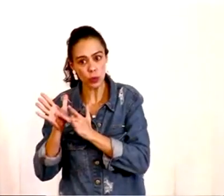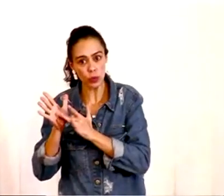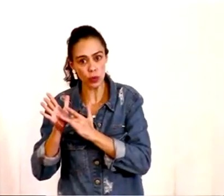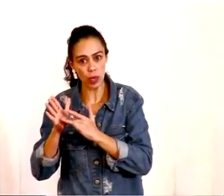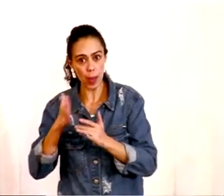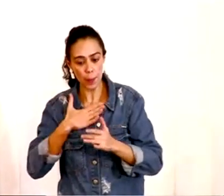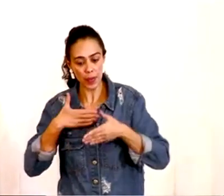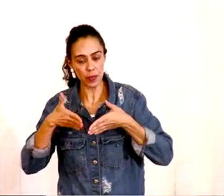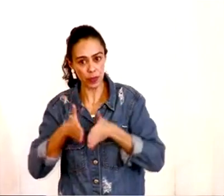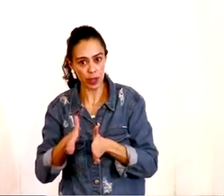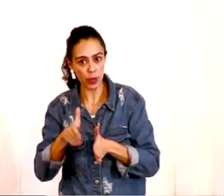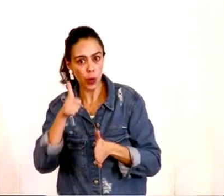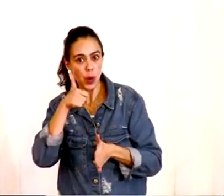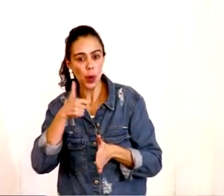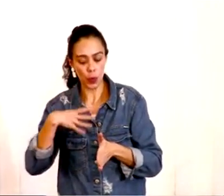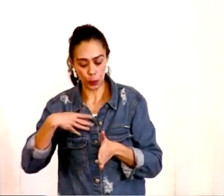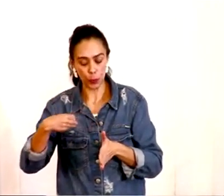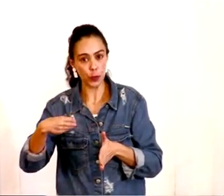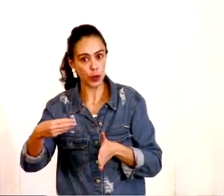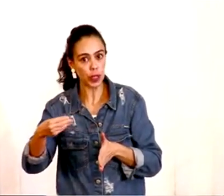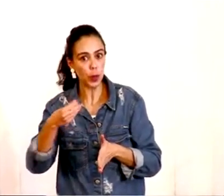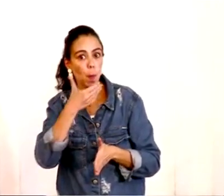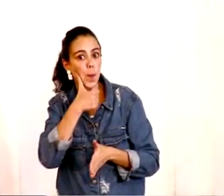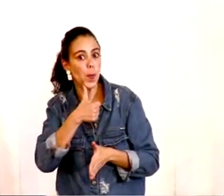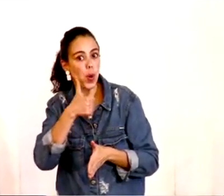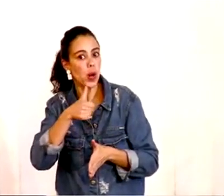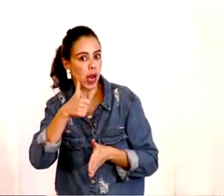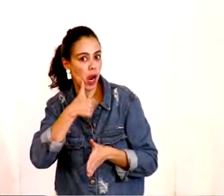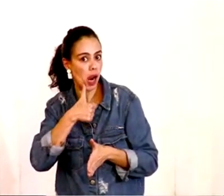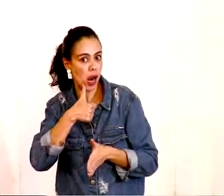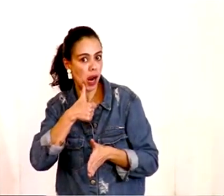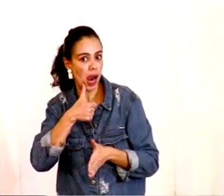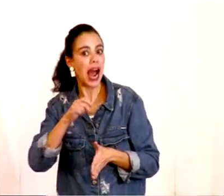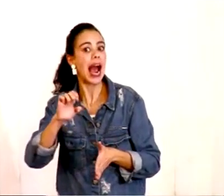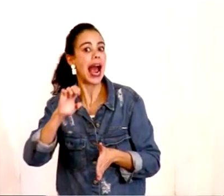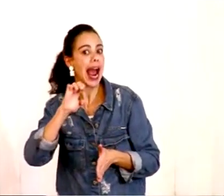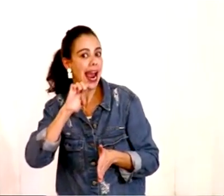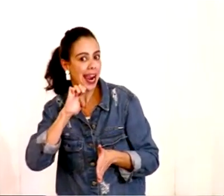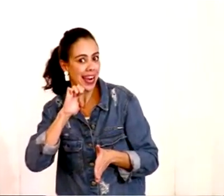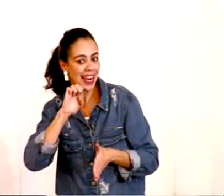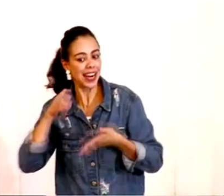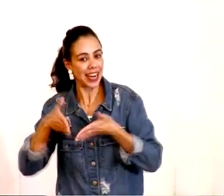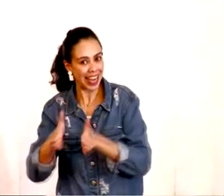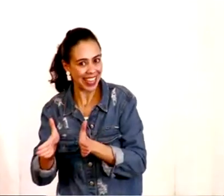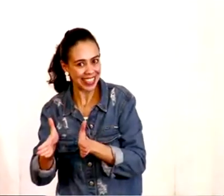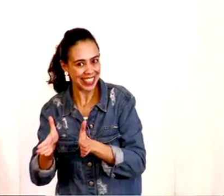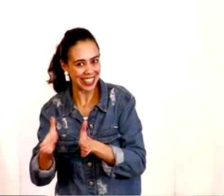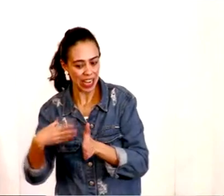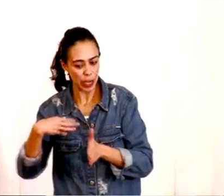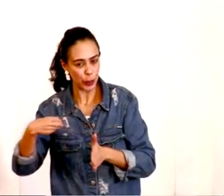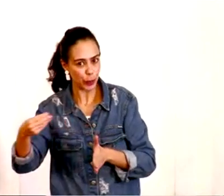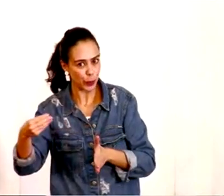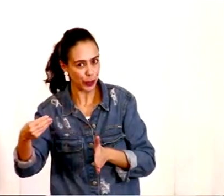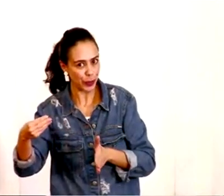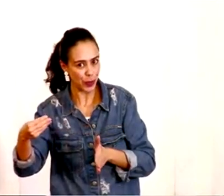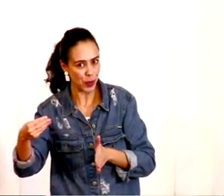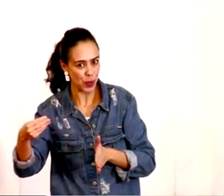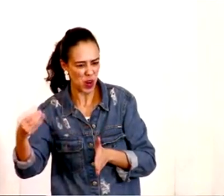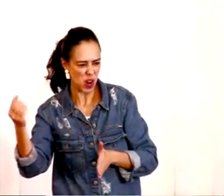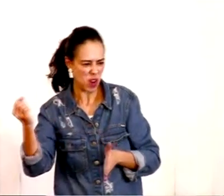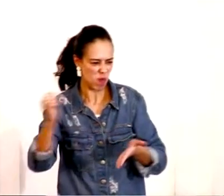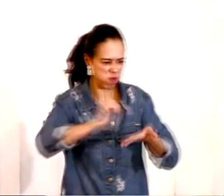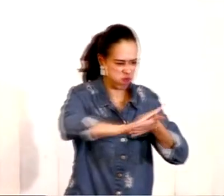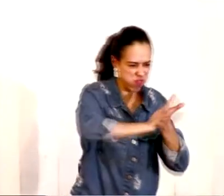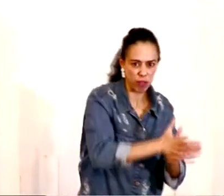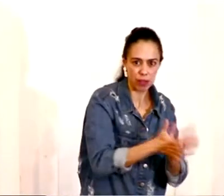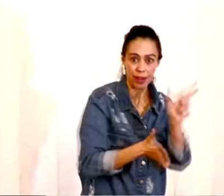puder talvez desligar, ajudaria. Isso. com o auxílio do Senhor. E quando ela diz adquirir um